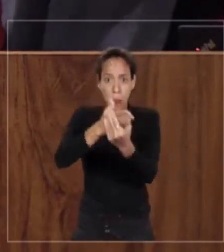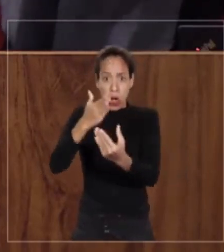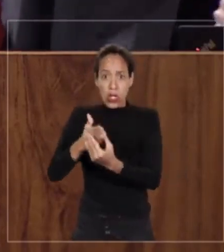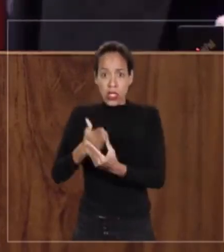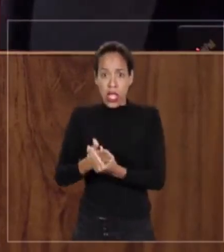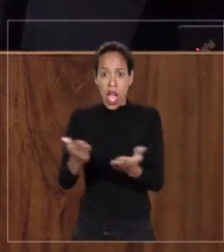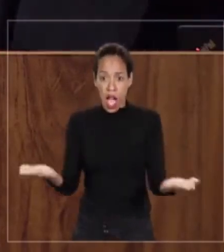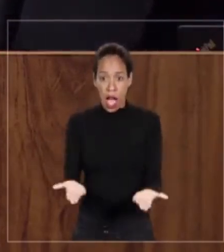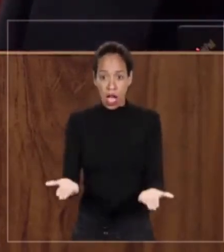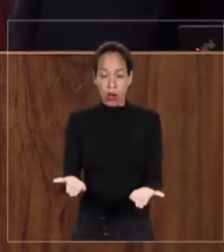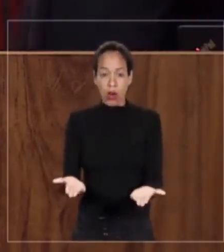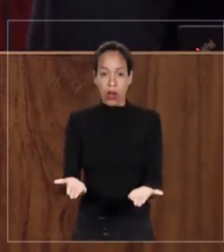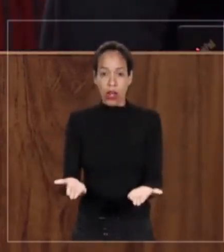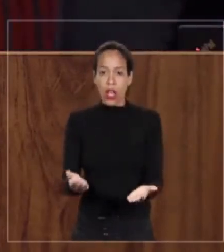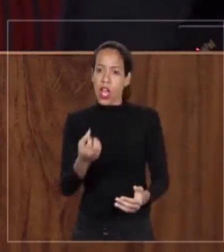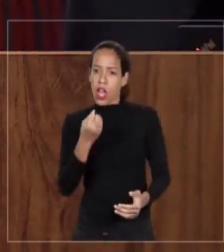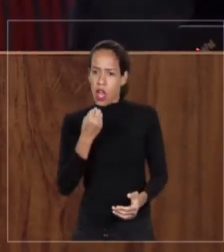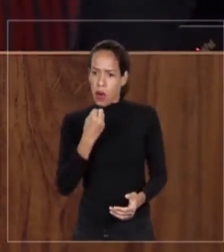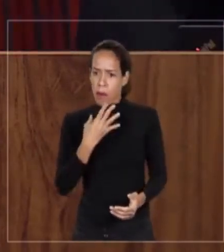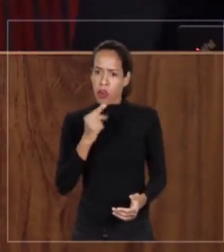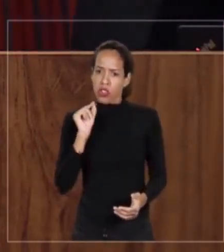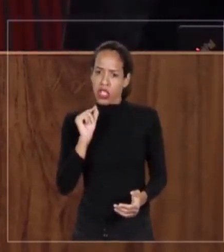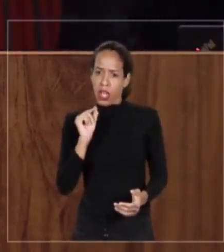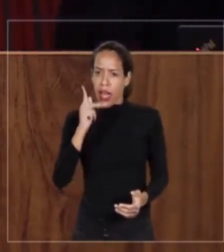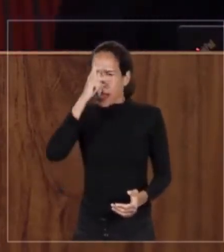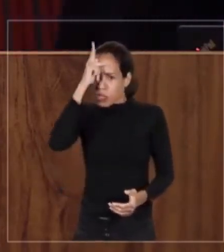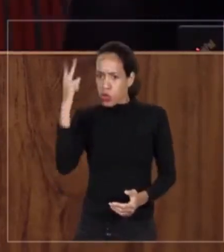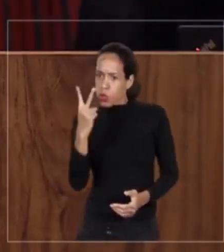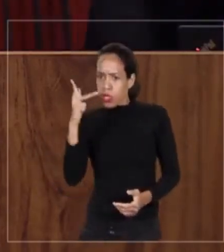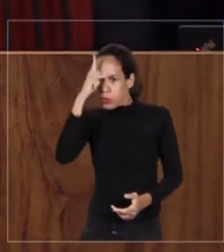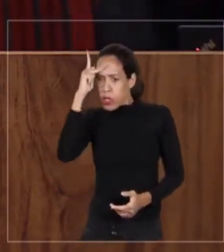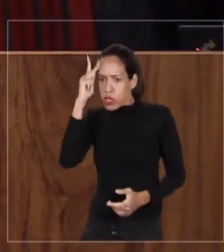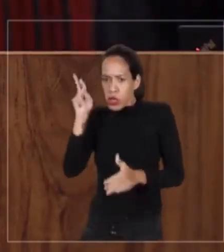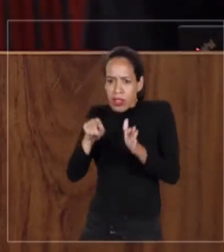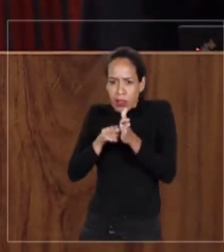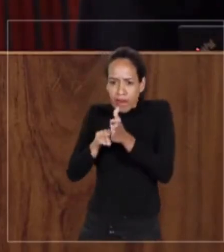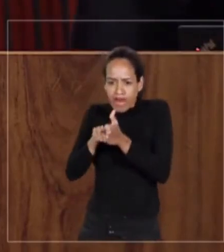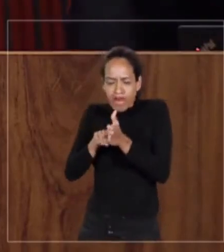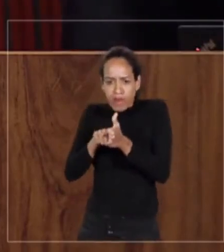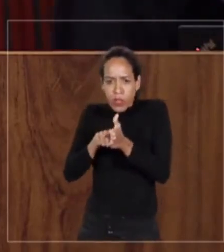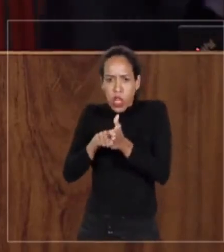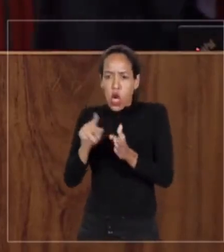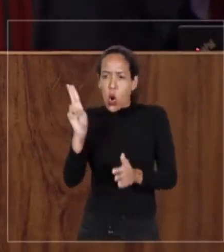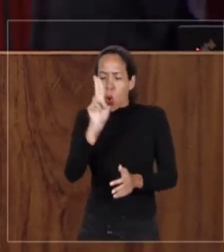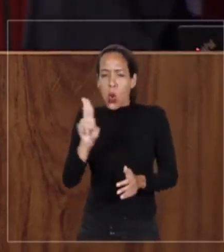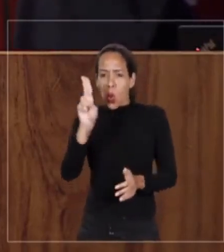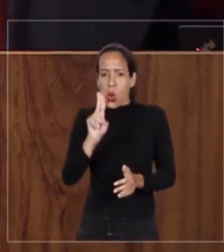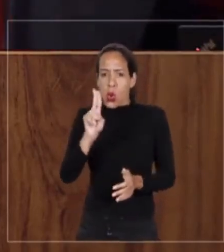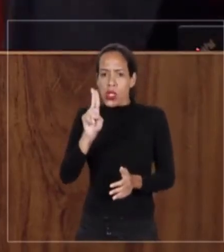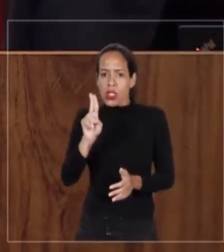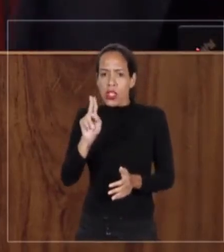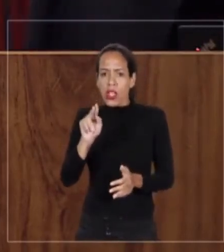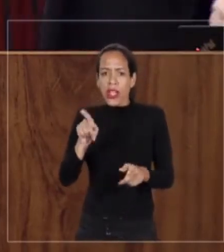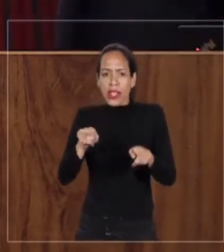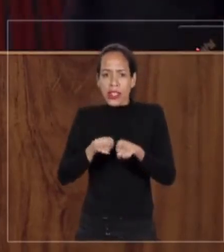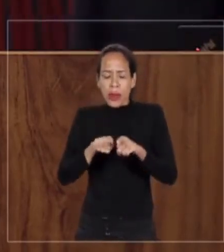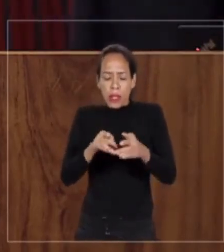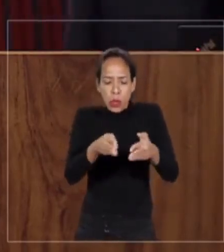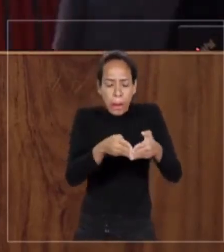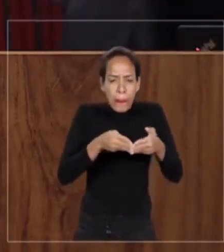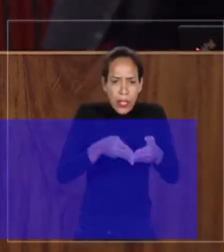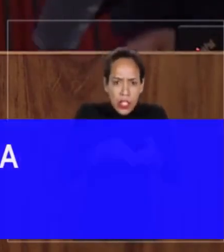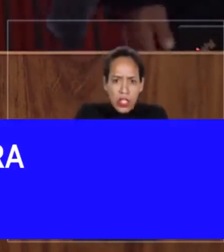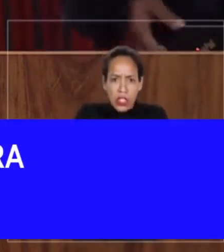Menciona-se à luz da boa-fé que os investigados fizeram bom e oportuno uso dessa dinâmica, que permitiu, inclusive, o exame imediato do pedido